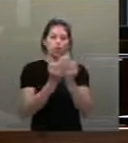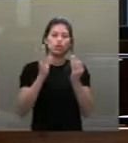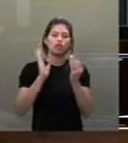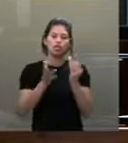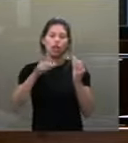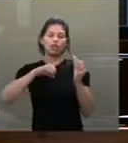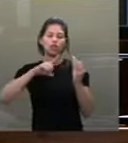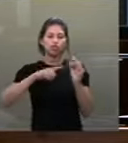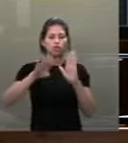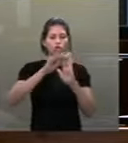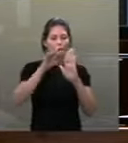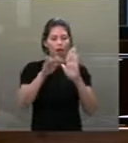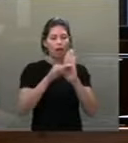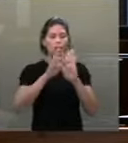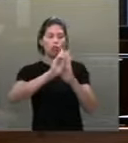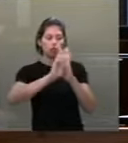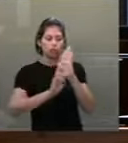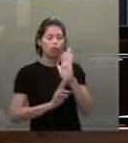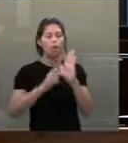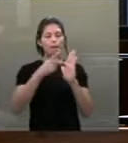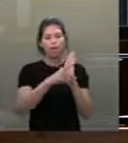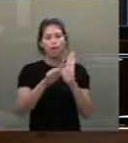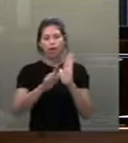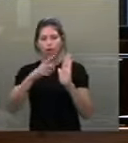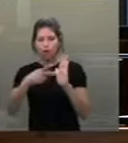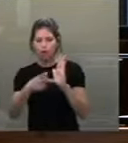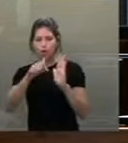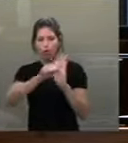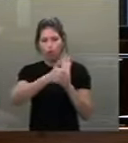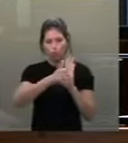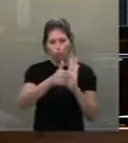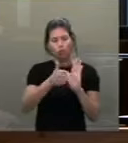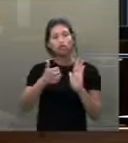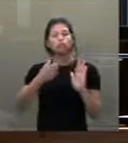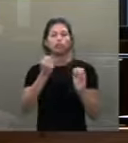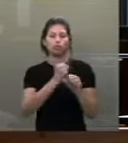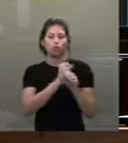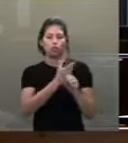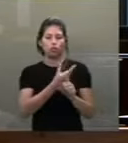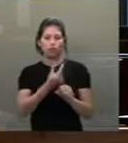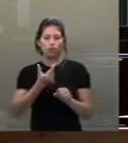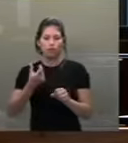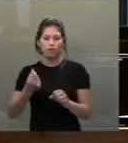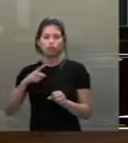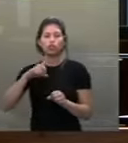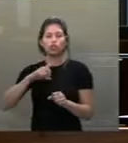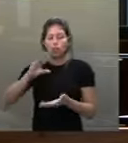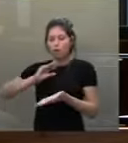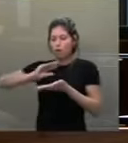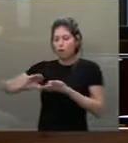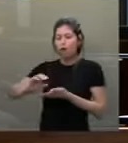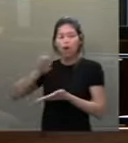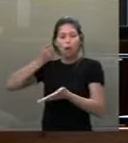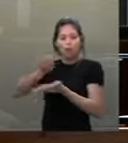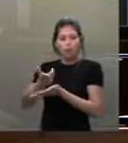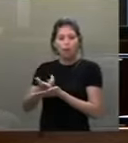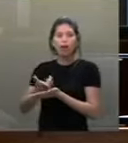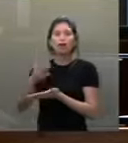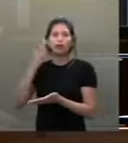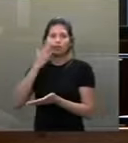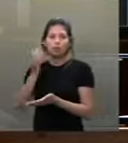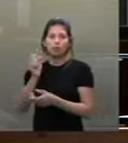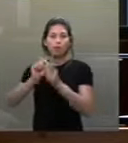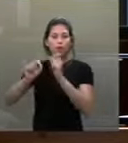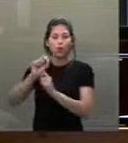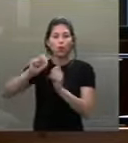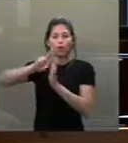versão anterior do relatório do PLP 11 de 2020, indicando fonte de recursos para financiar a medida, a saber, o